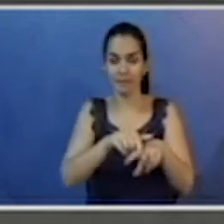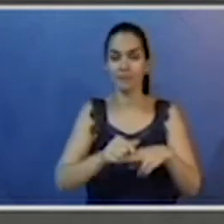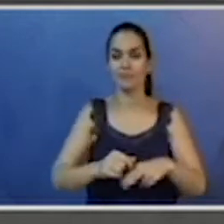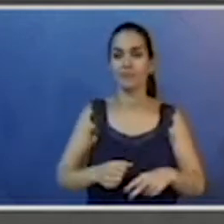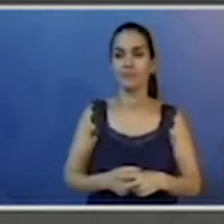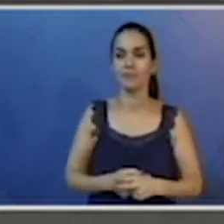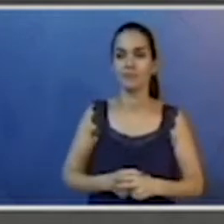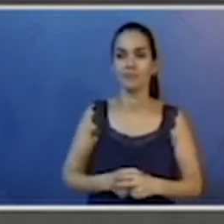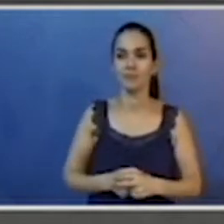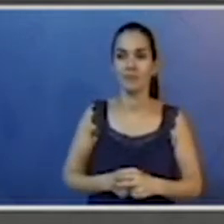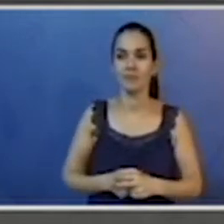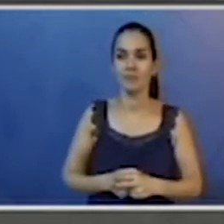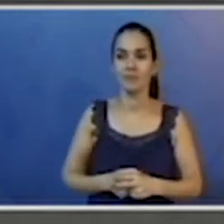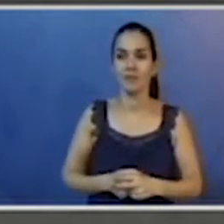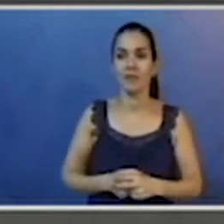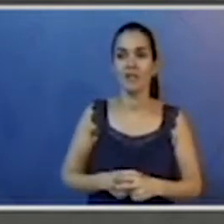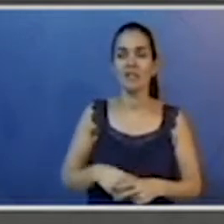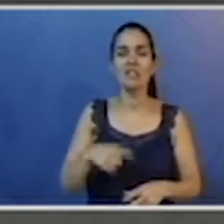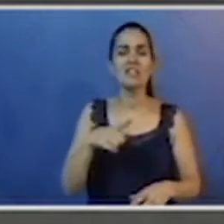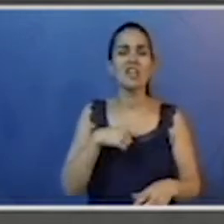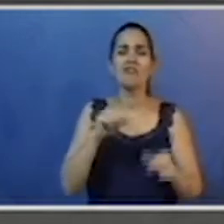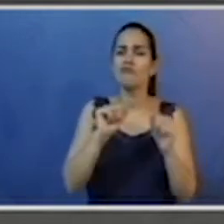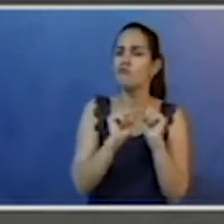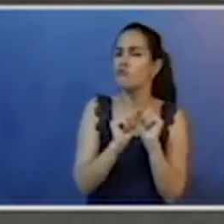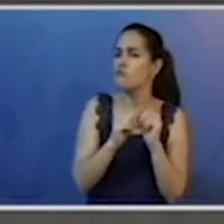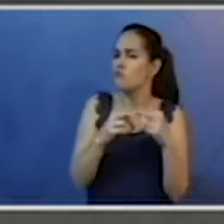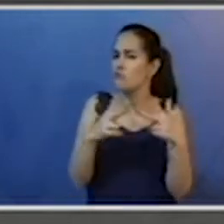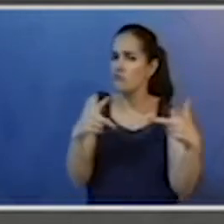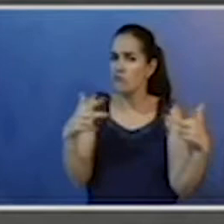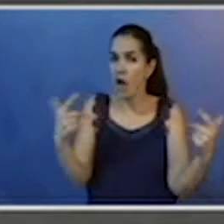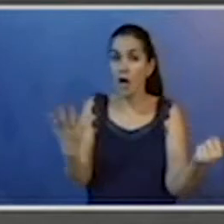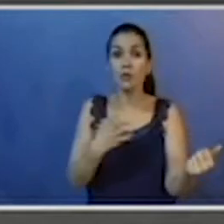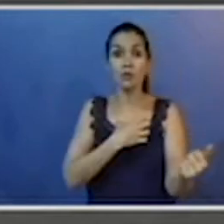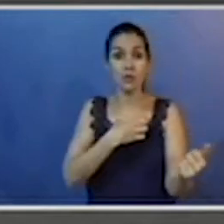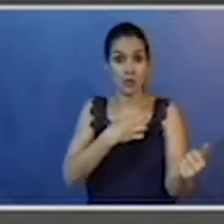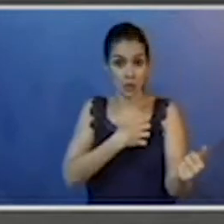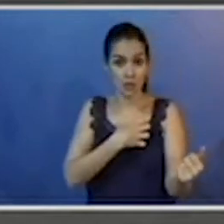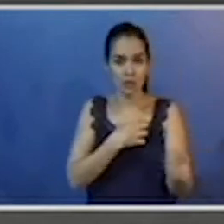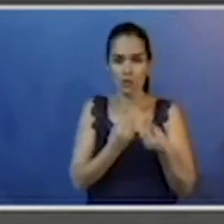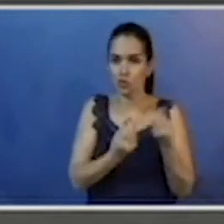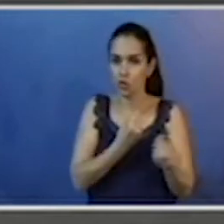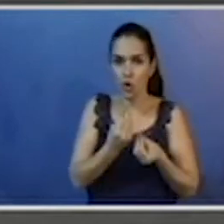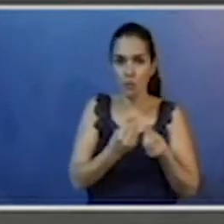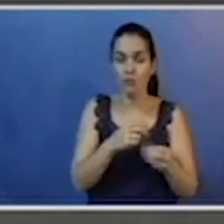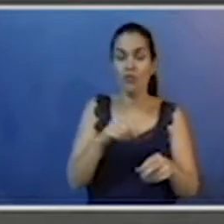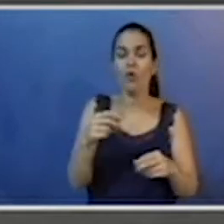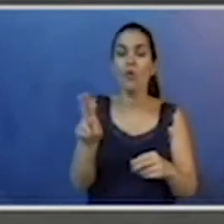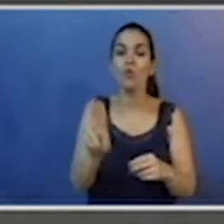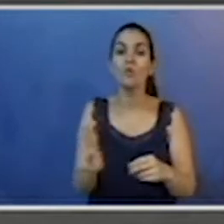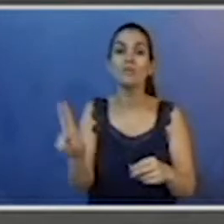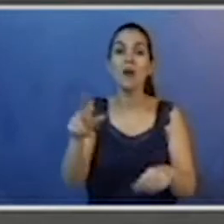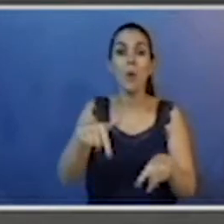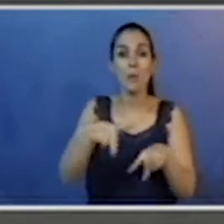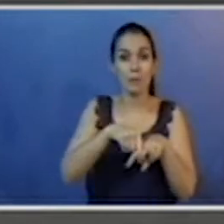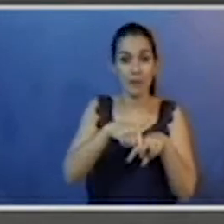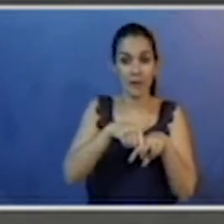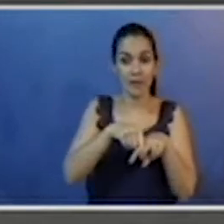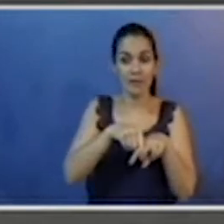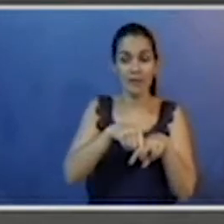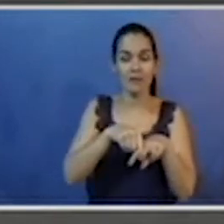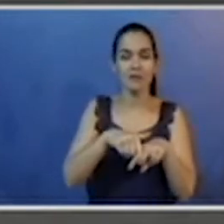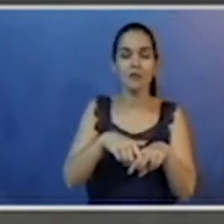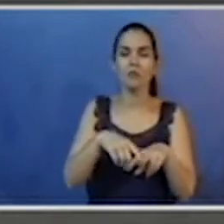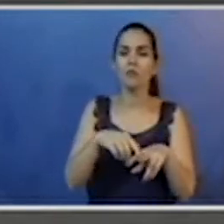pés se você não feita várias variações com a forma Como usamos os pés Então nós vamos usar